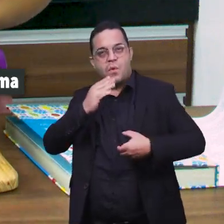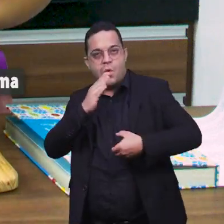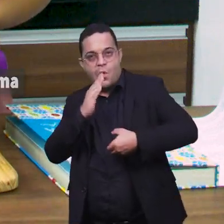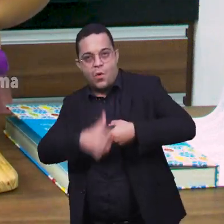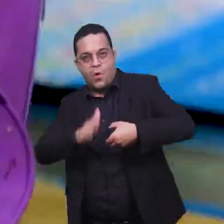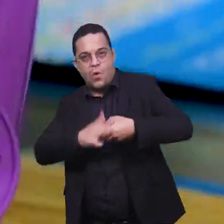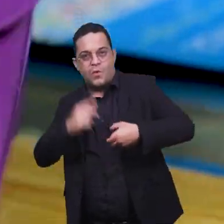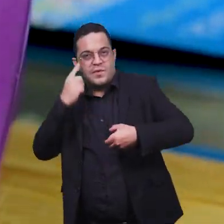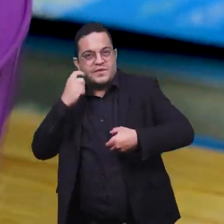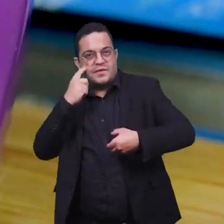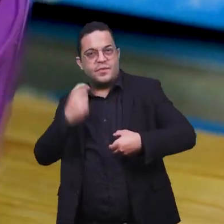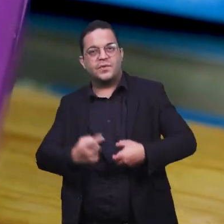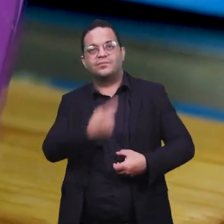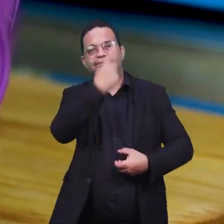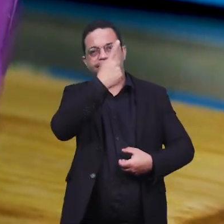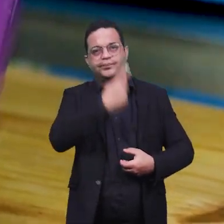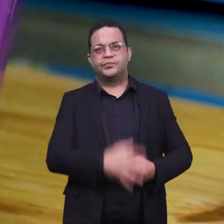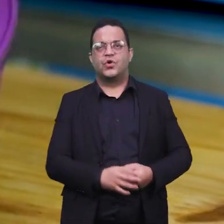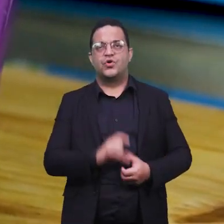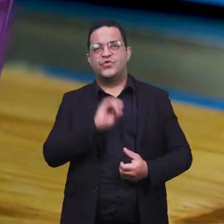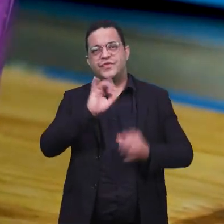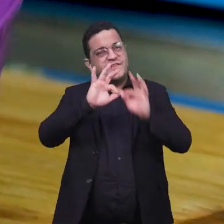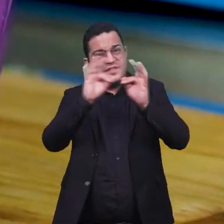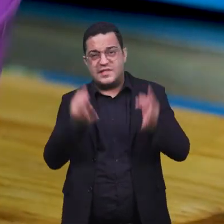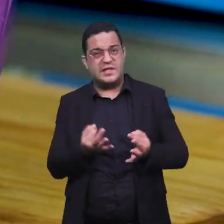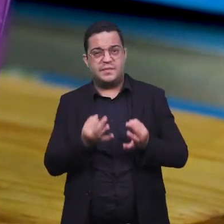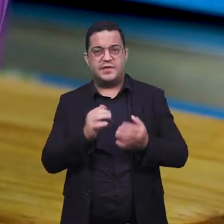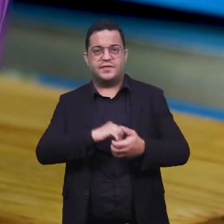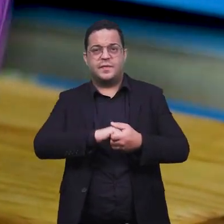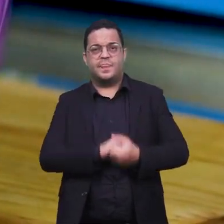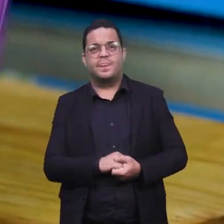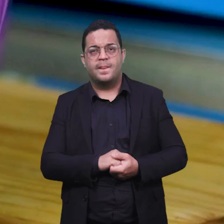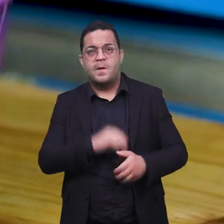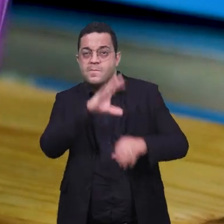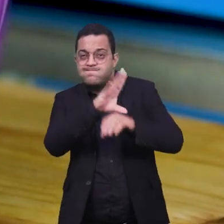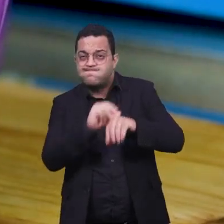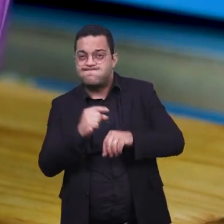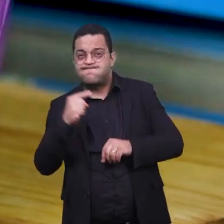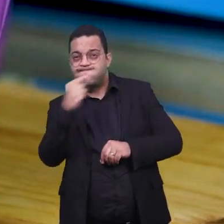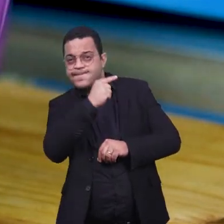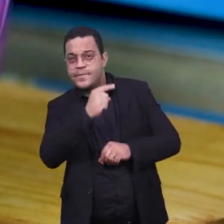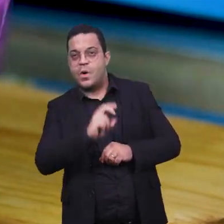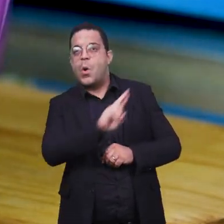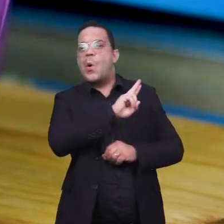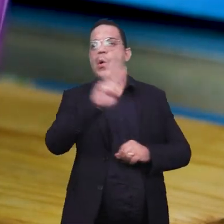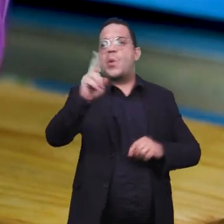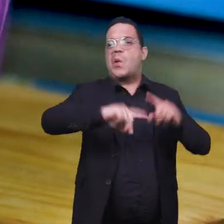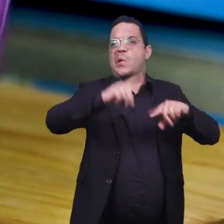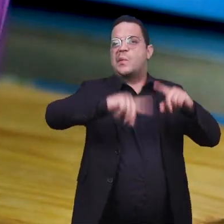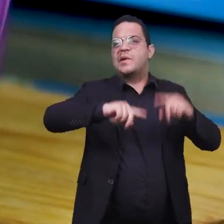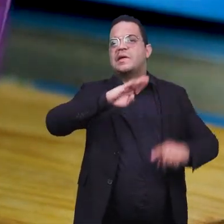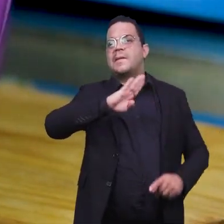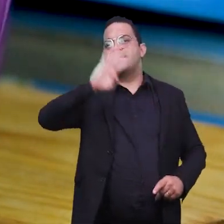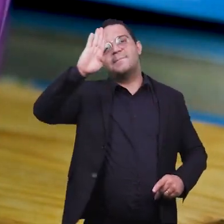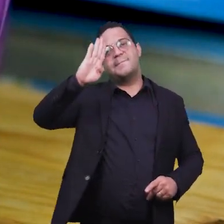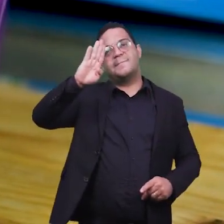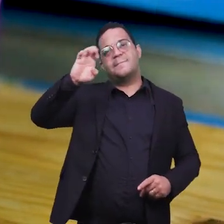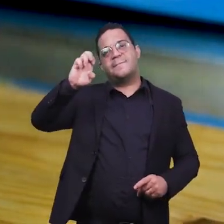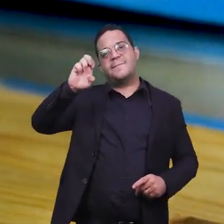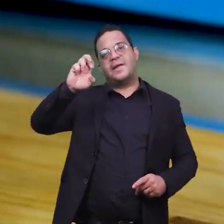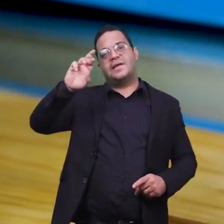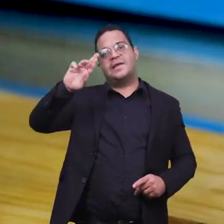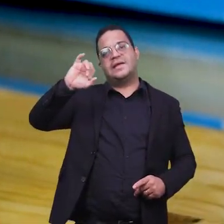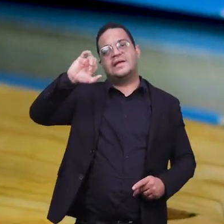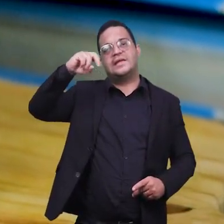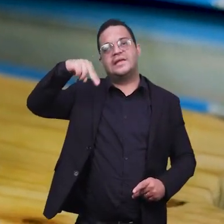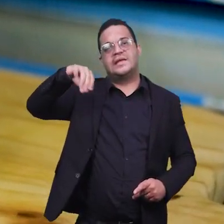vem aqui, ó, só passar. Se chama Berine. Então é maravilhoso,